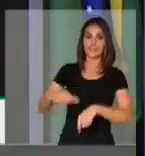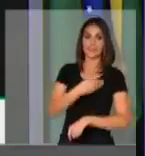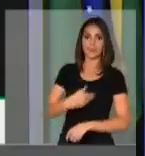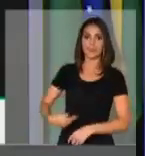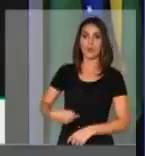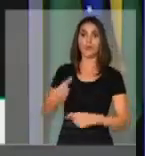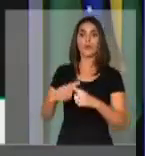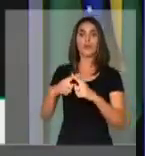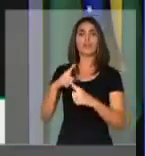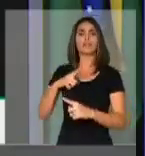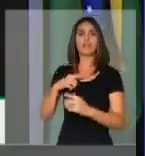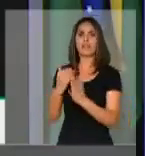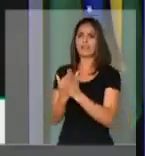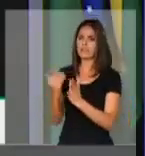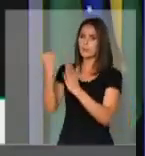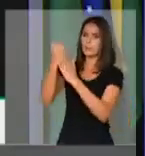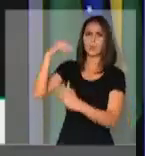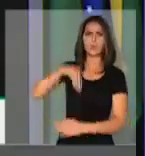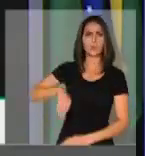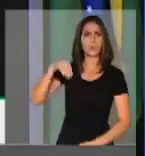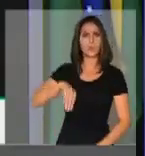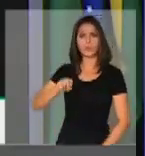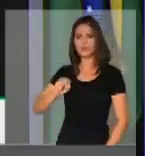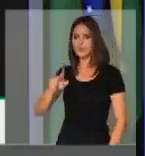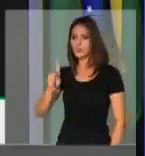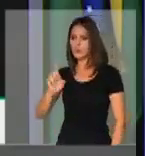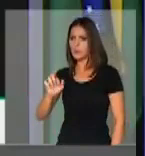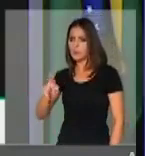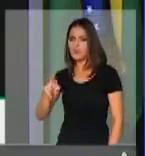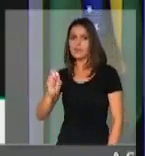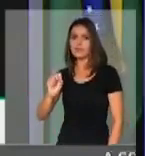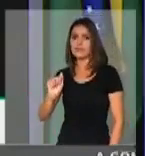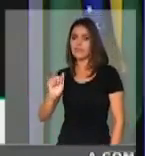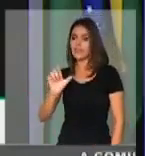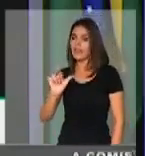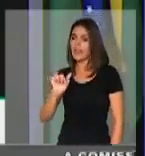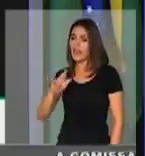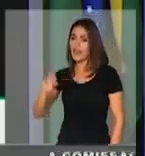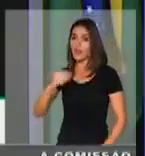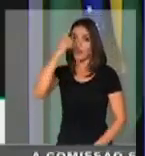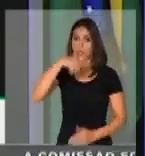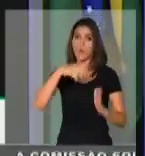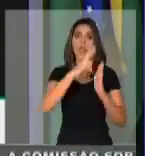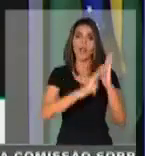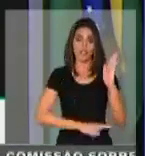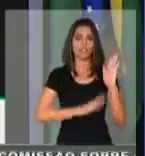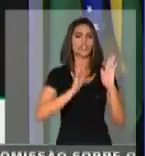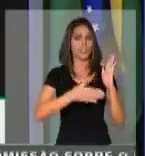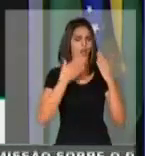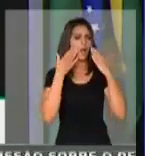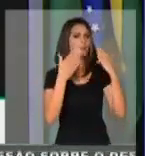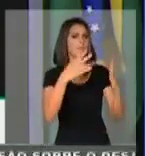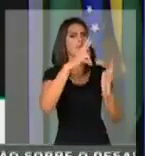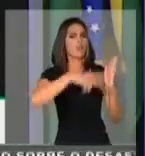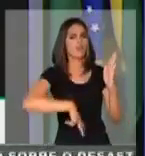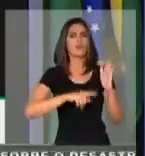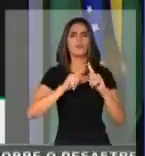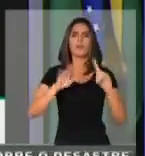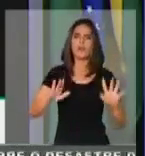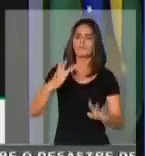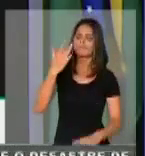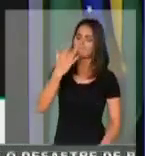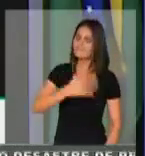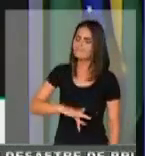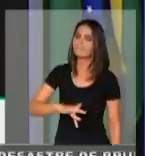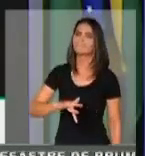com os chamados supersalários. Fui o relator dessa matéria na legislatura passada, apresentei meu relatório, mas lamentavelmente, em